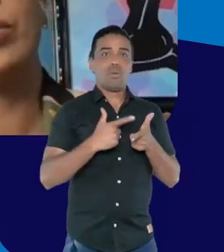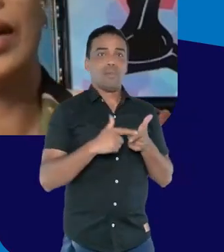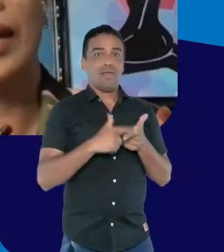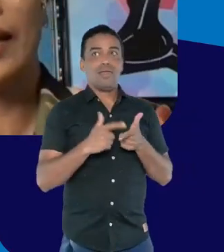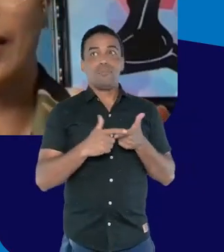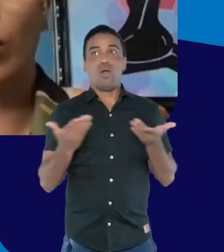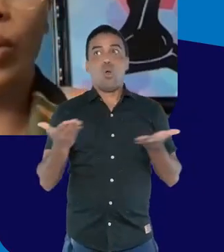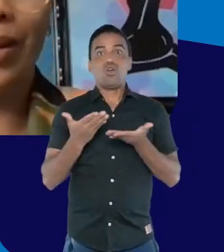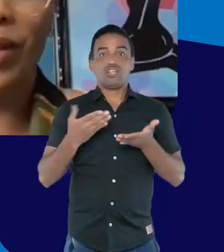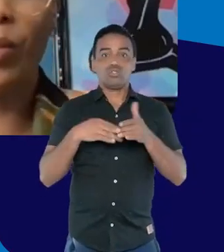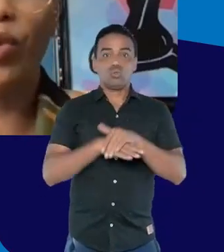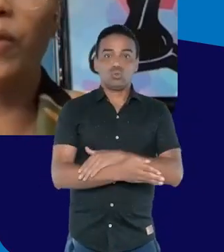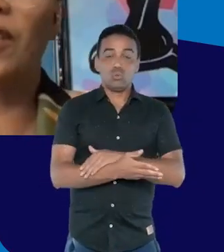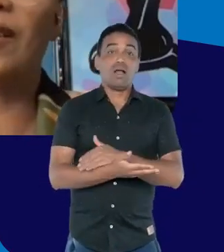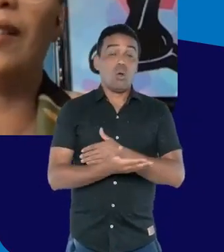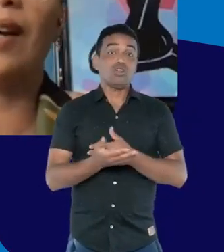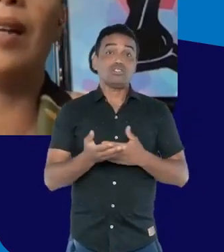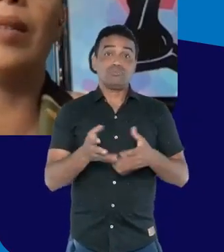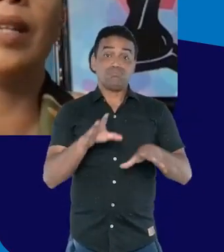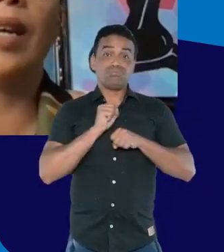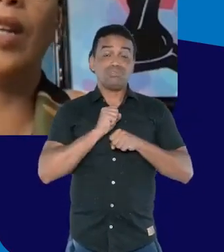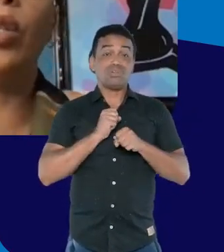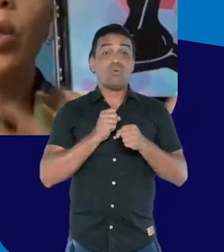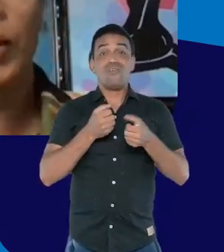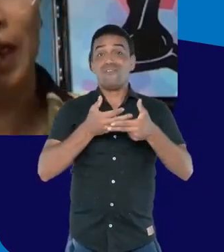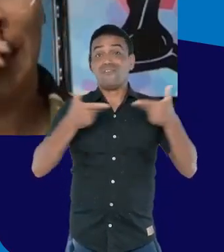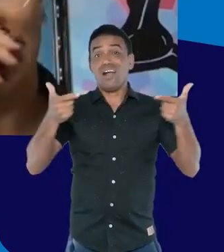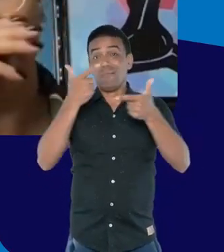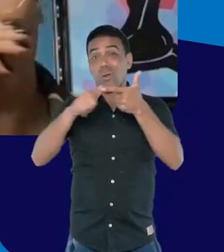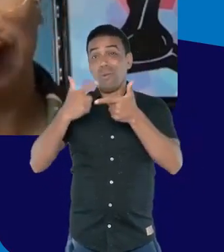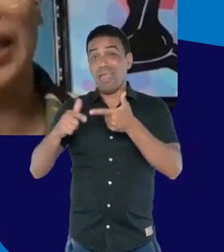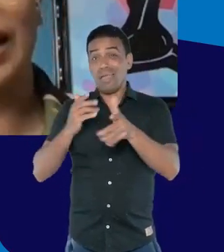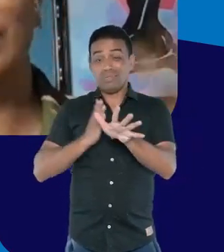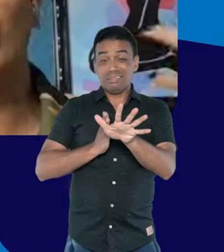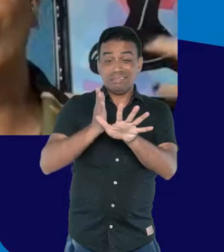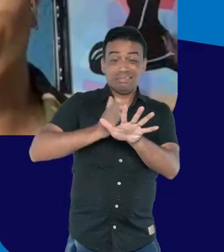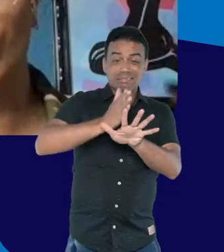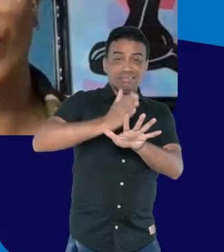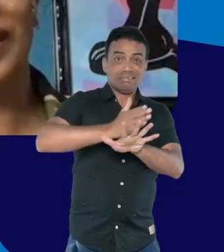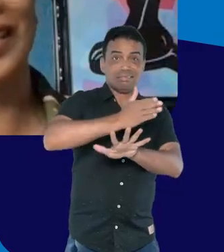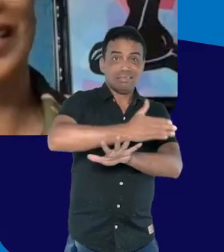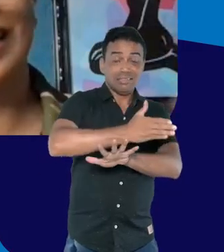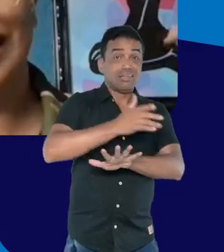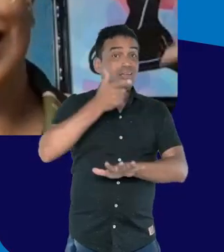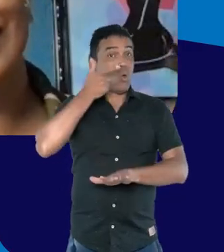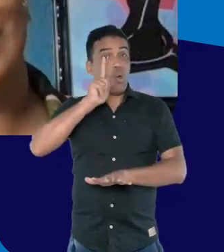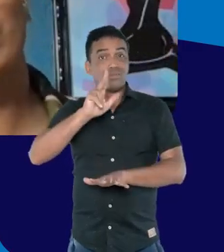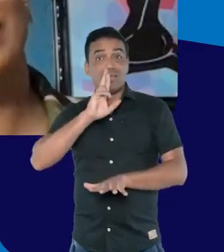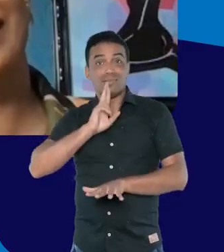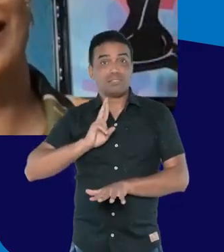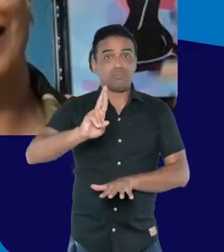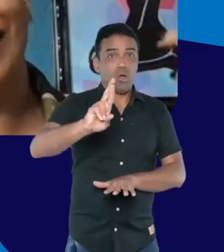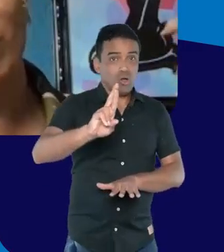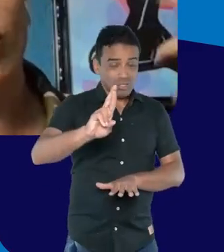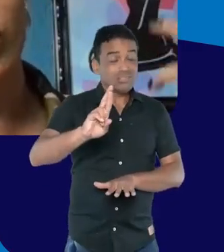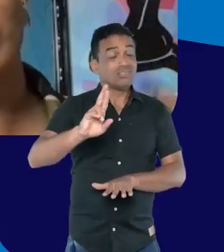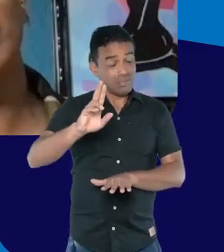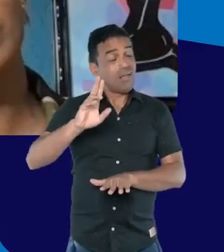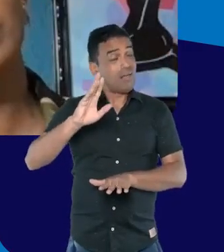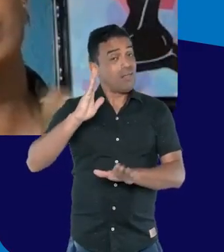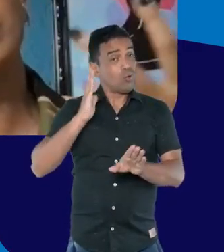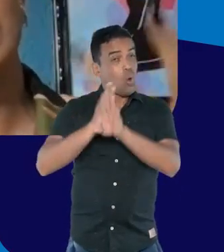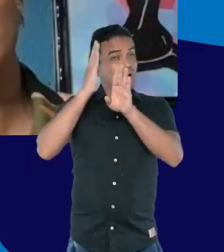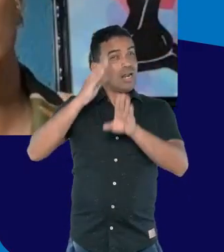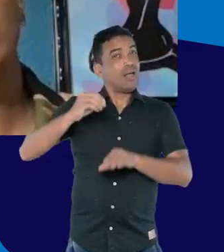nosso tempo são problemas multifacetados, a gente consegue encontrar em soluções e em saberes, né,